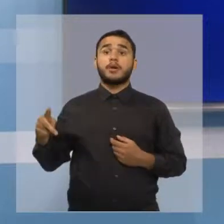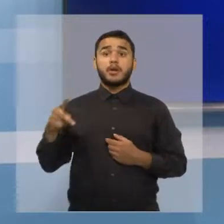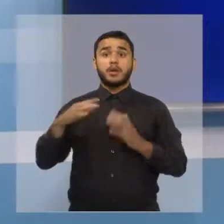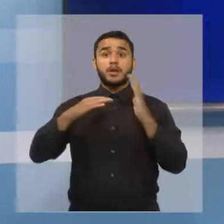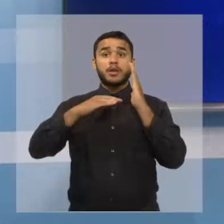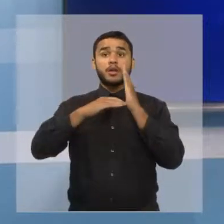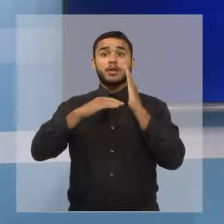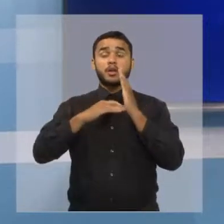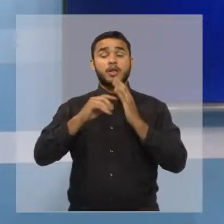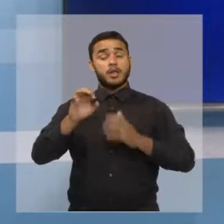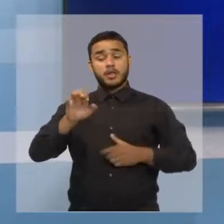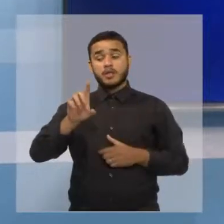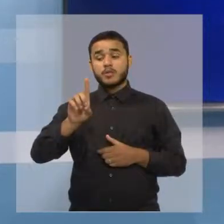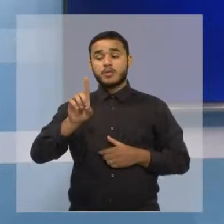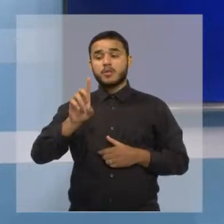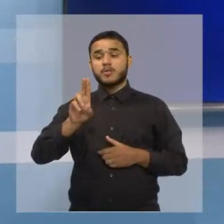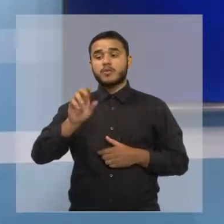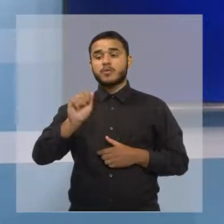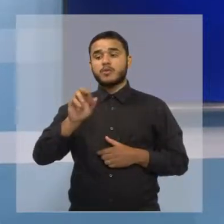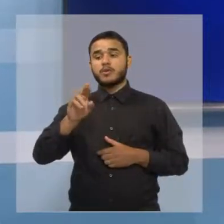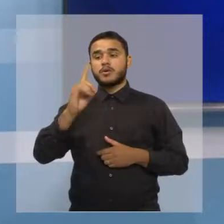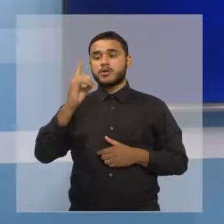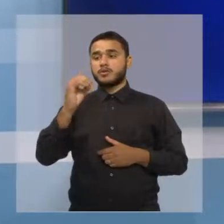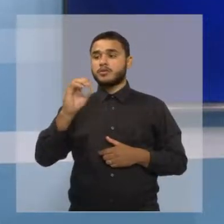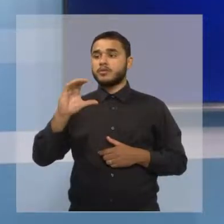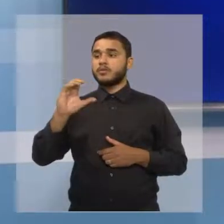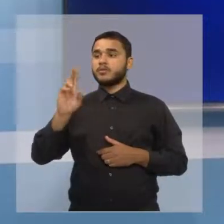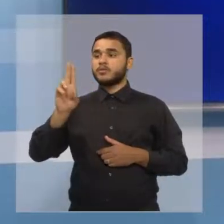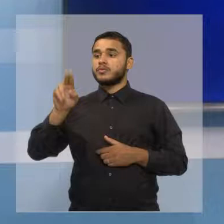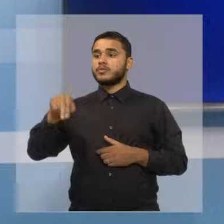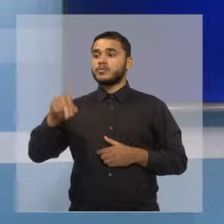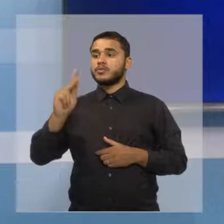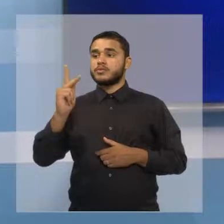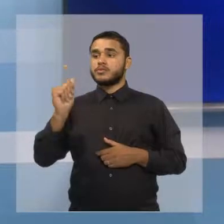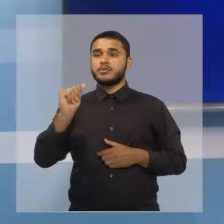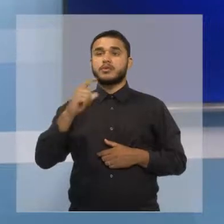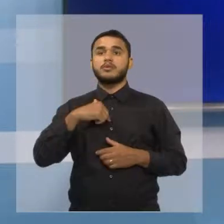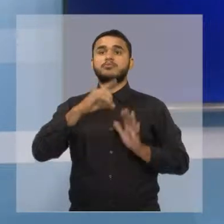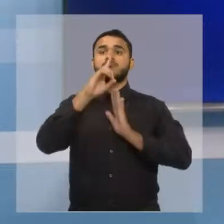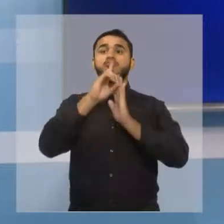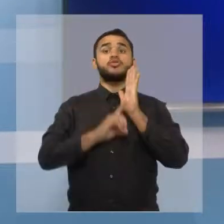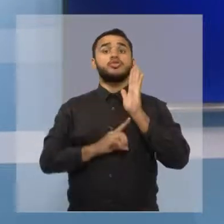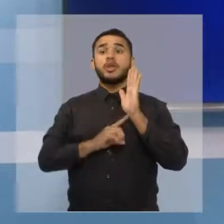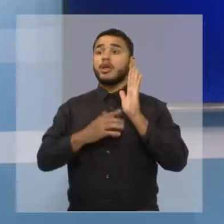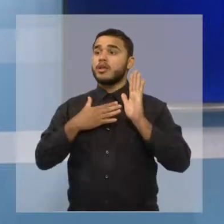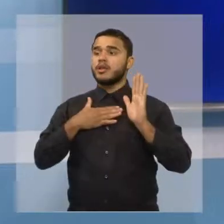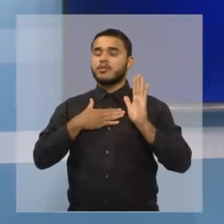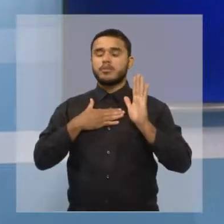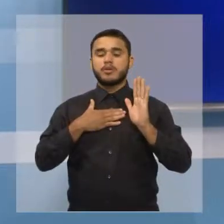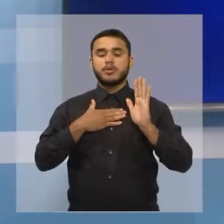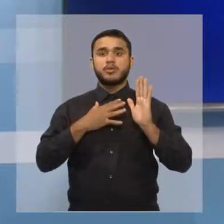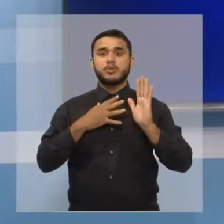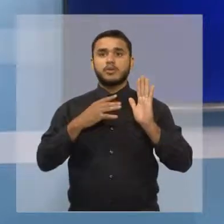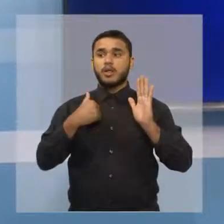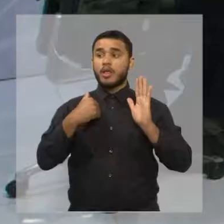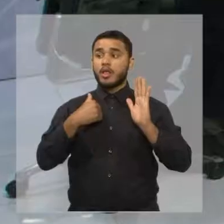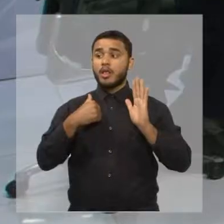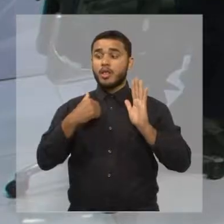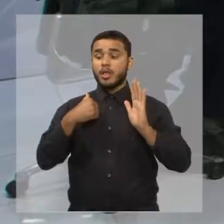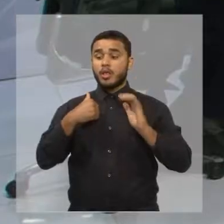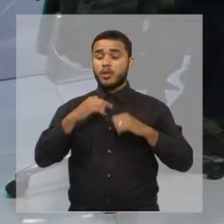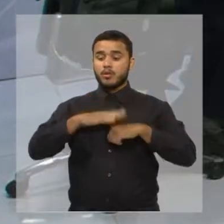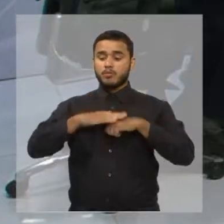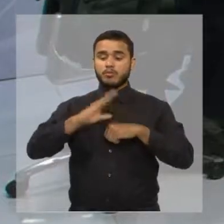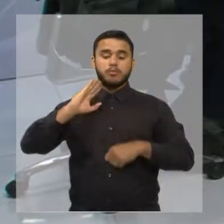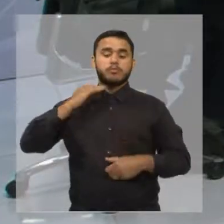sem nenhum rubor na face, que estava tomando uma decisão de um direito extraordinário. Não existe direito extraordinário. O